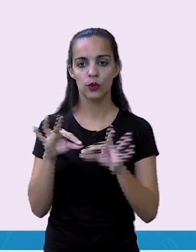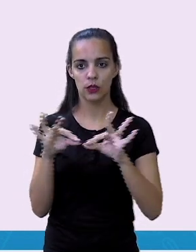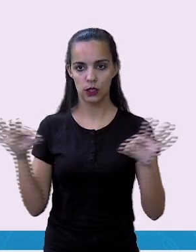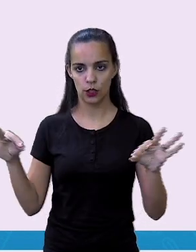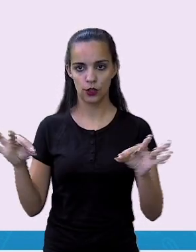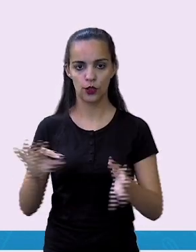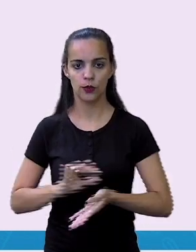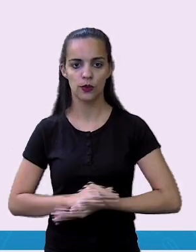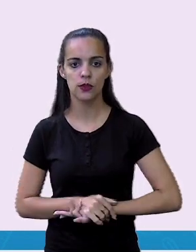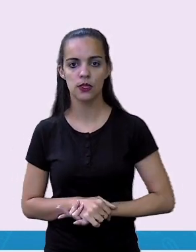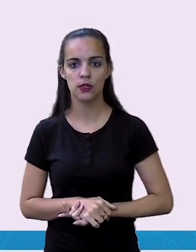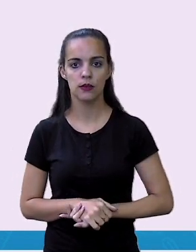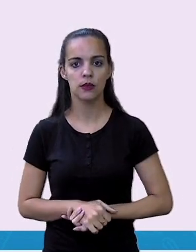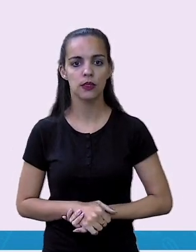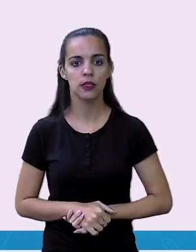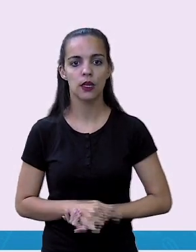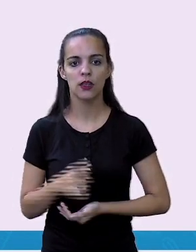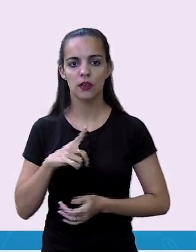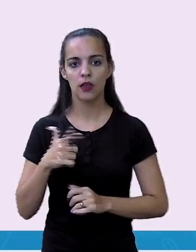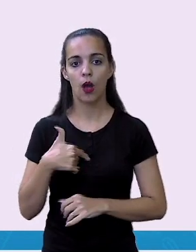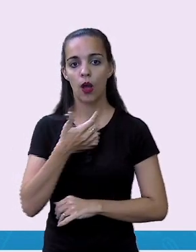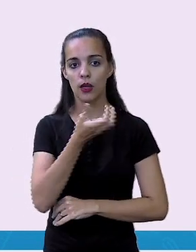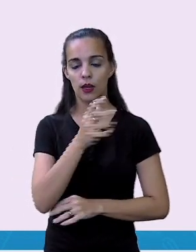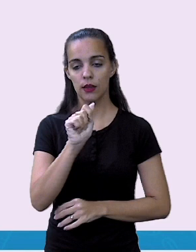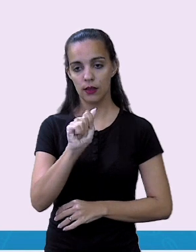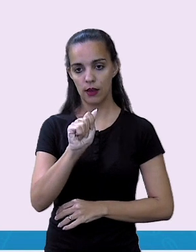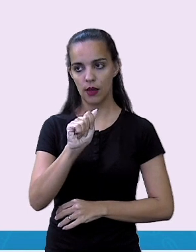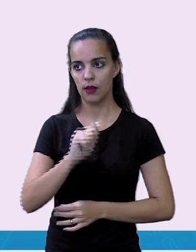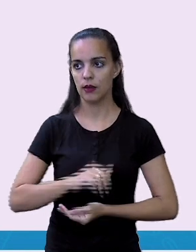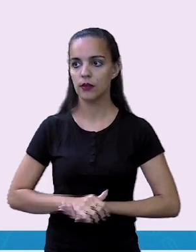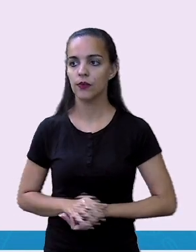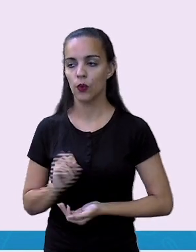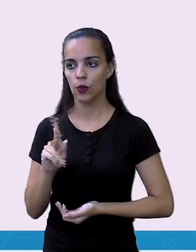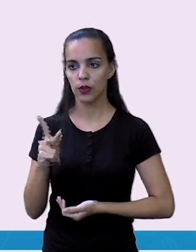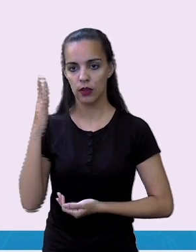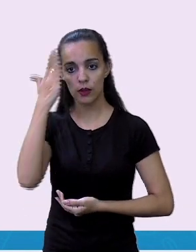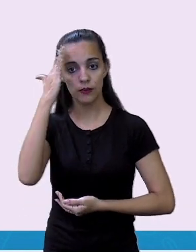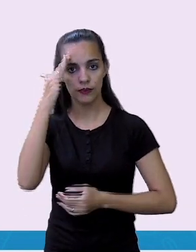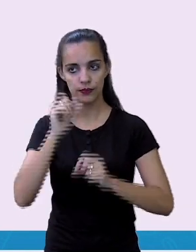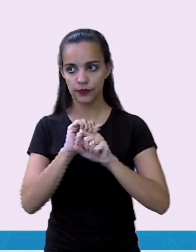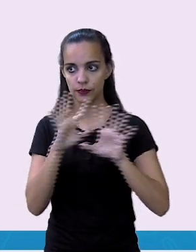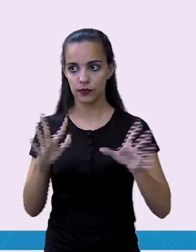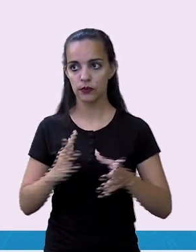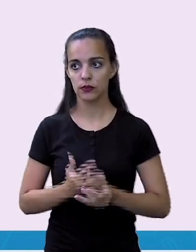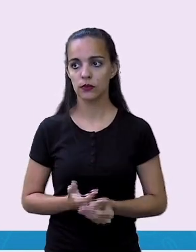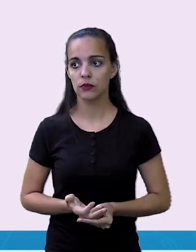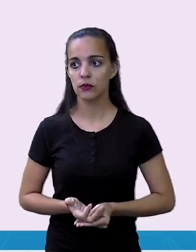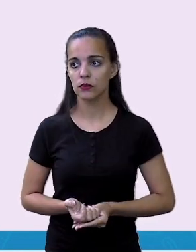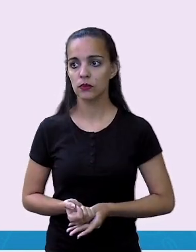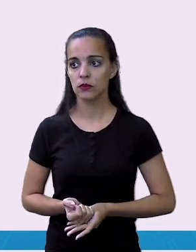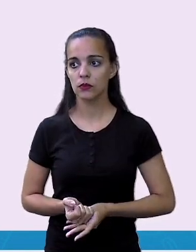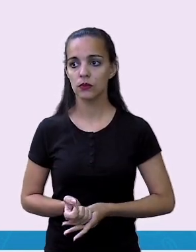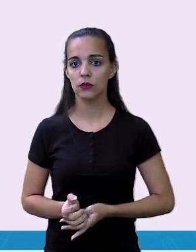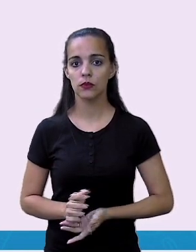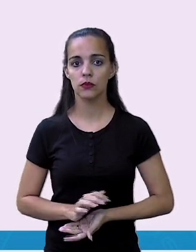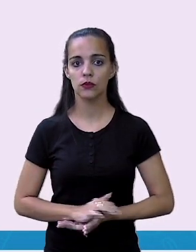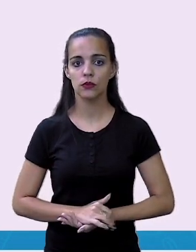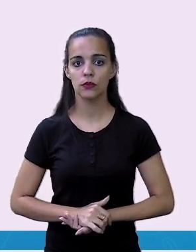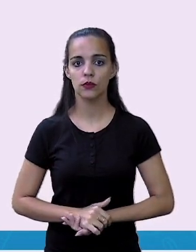8 centímetros, respectivamente. Ok? Muito bem. A razão